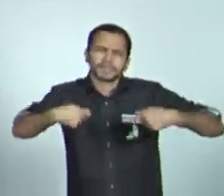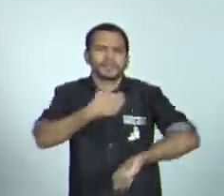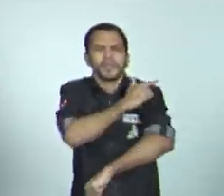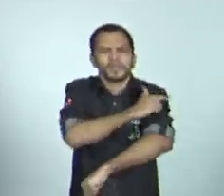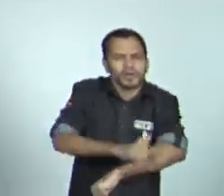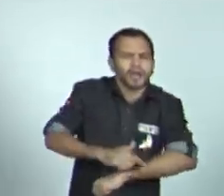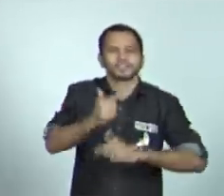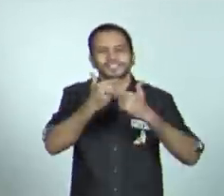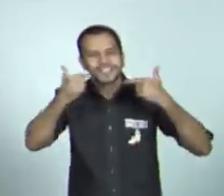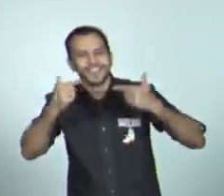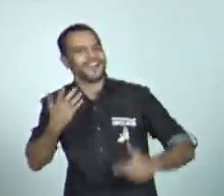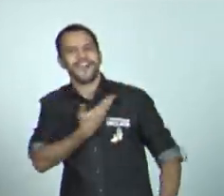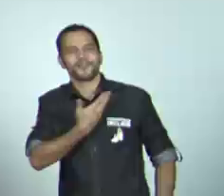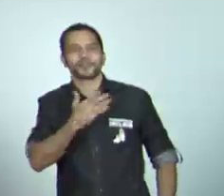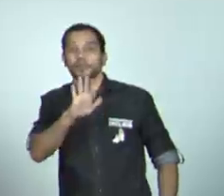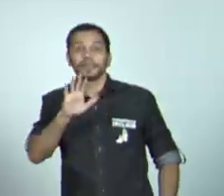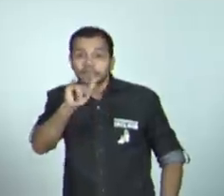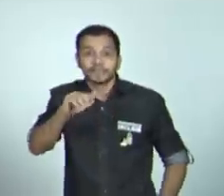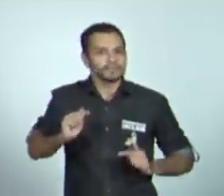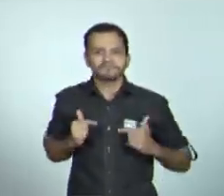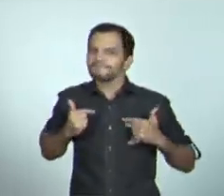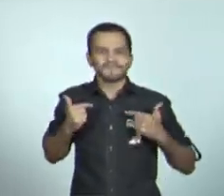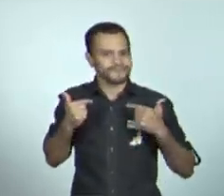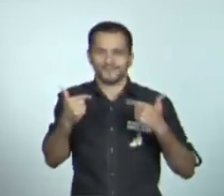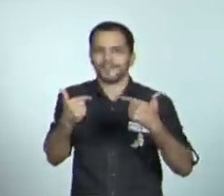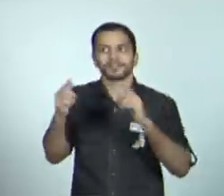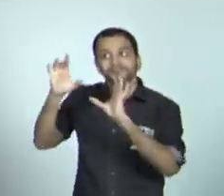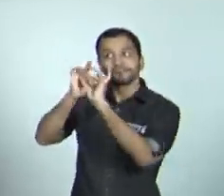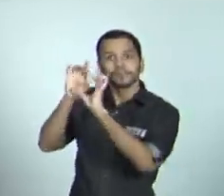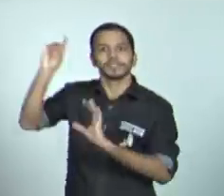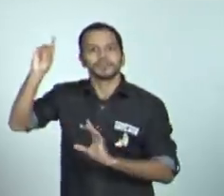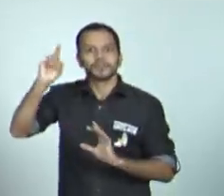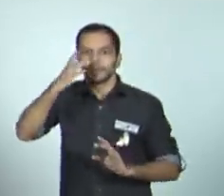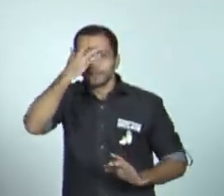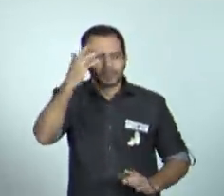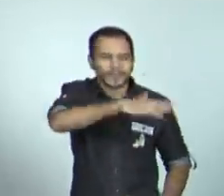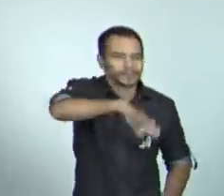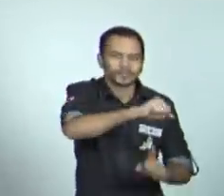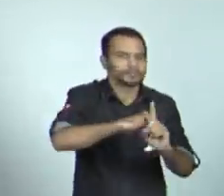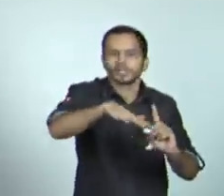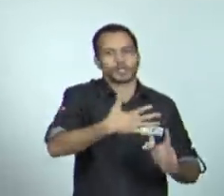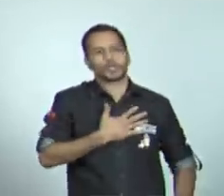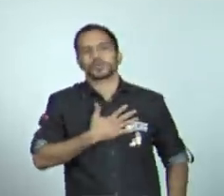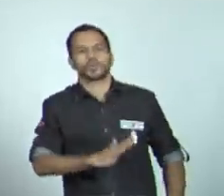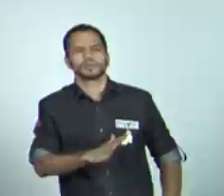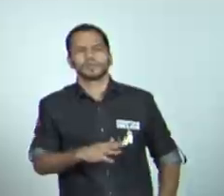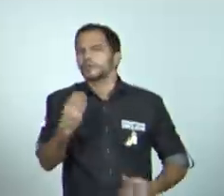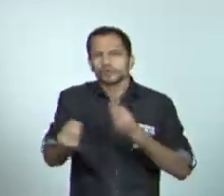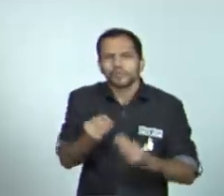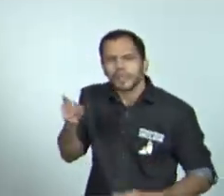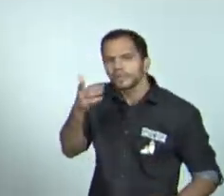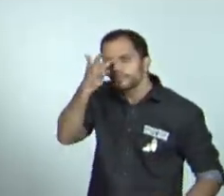evangelho ele vai incomodar alguém o pastor como é que é isso cara legal simpático incomoda sim